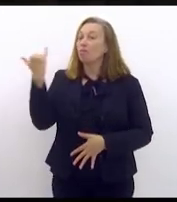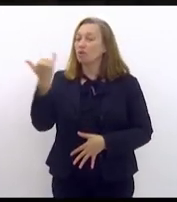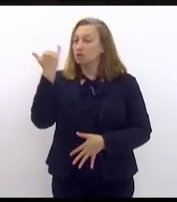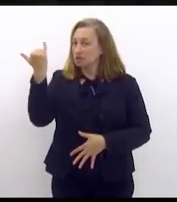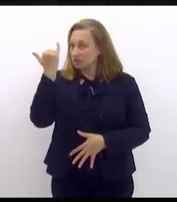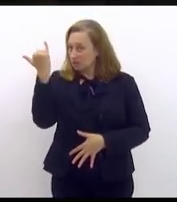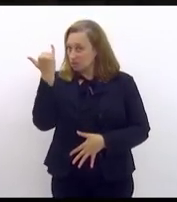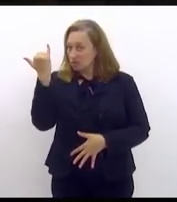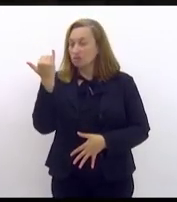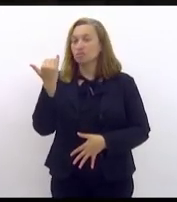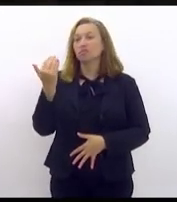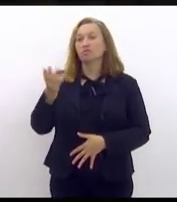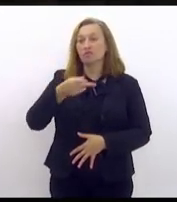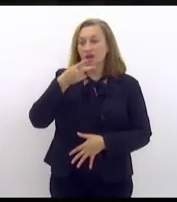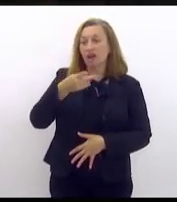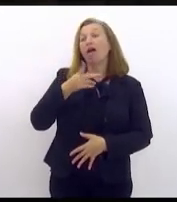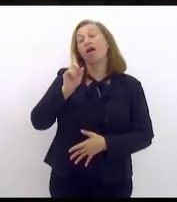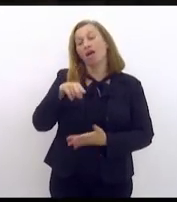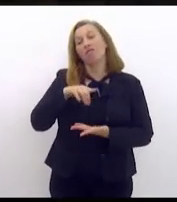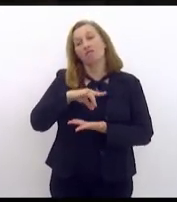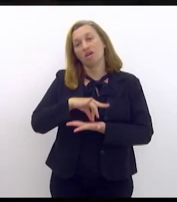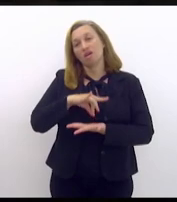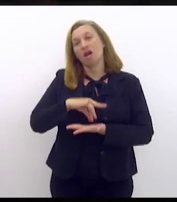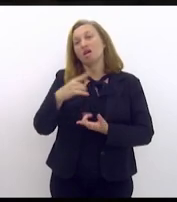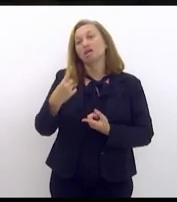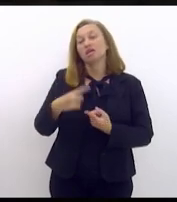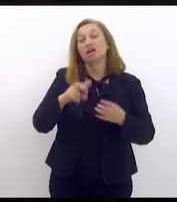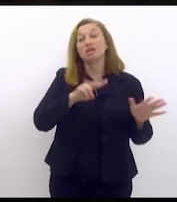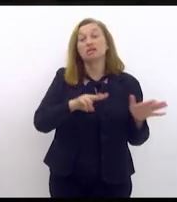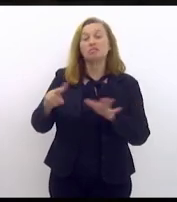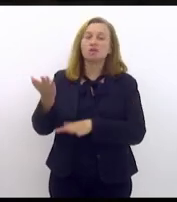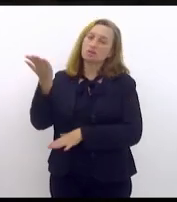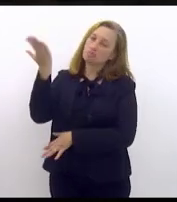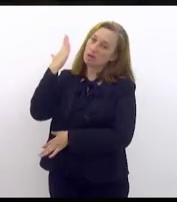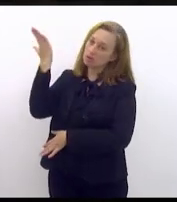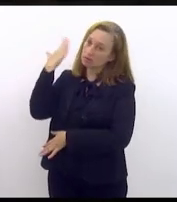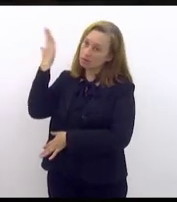importantíssima. E tanto é verdade que na